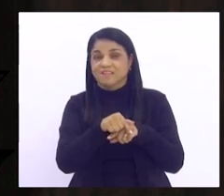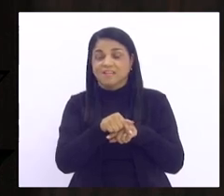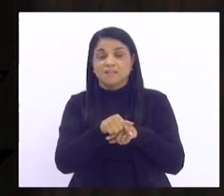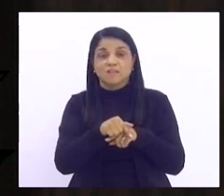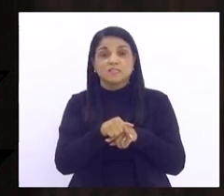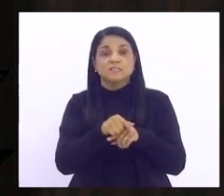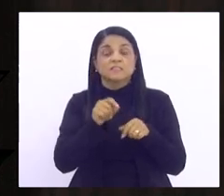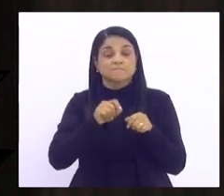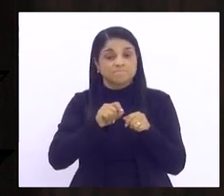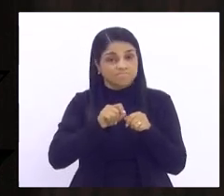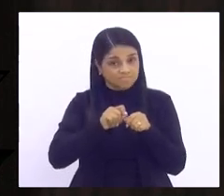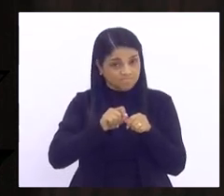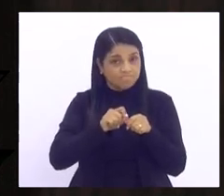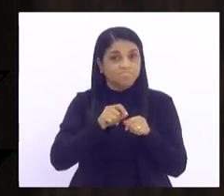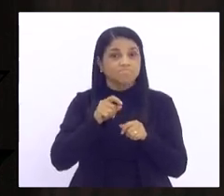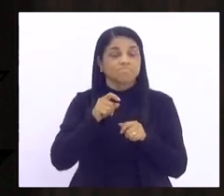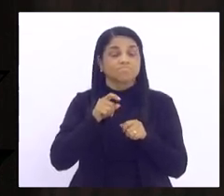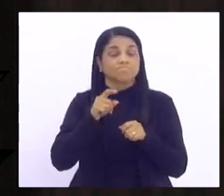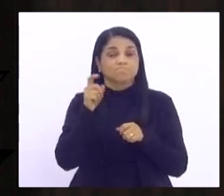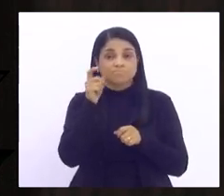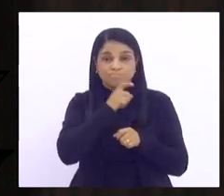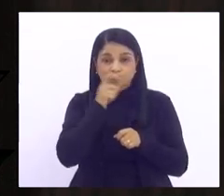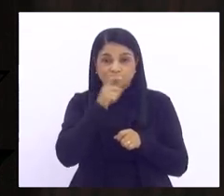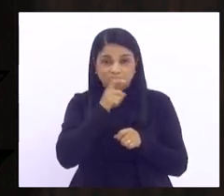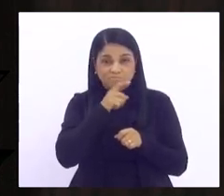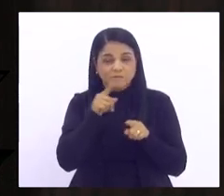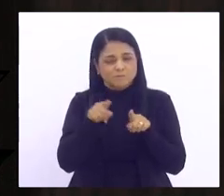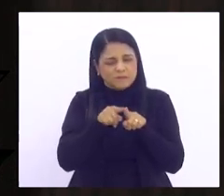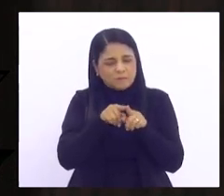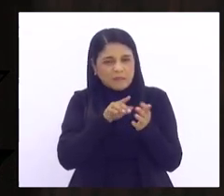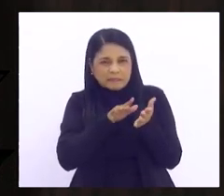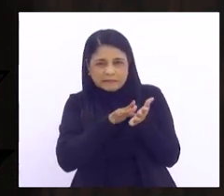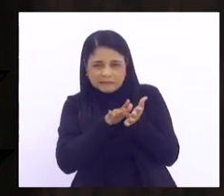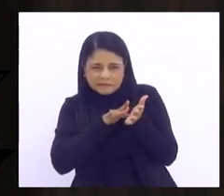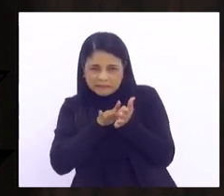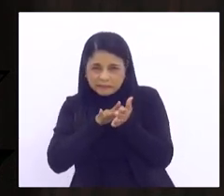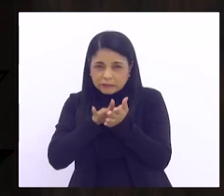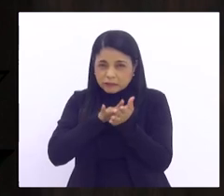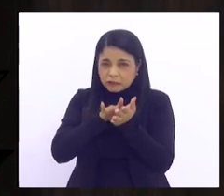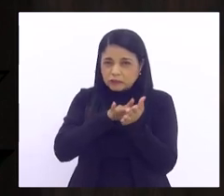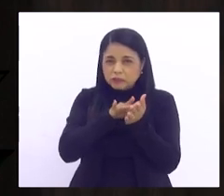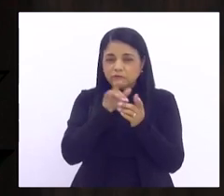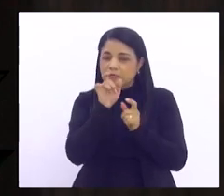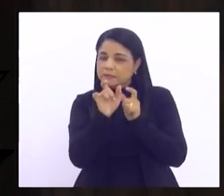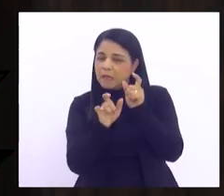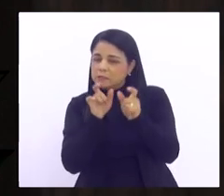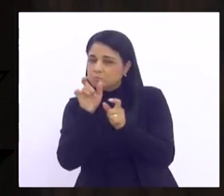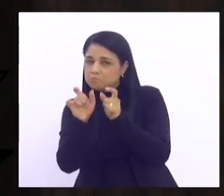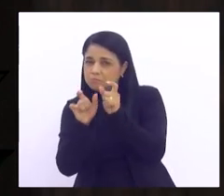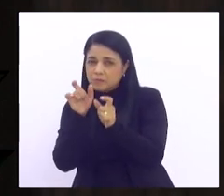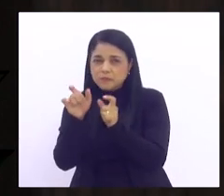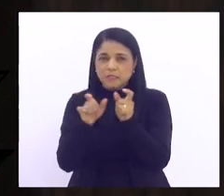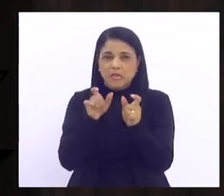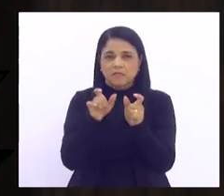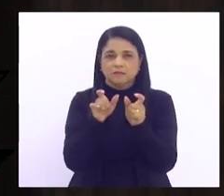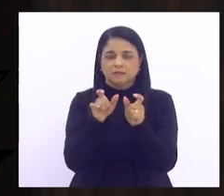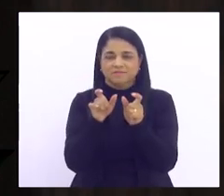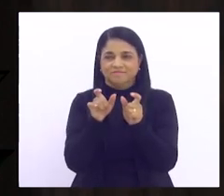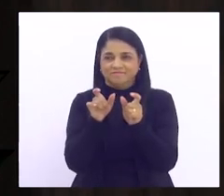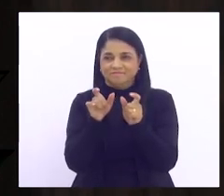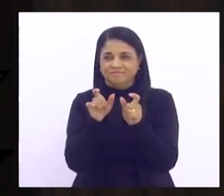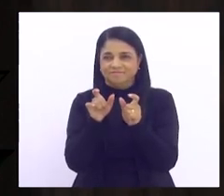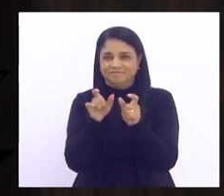de mentir, mas também de manipular semanticamente, manipular as palavras, de modo